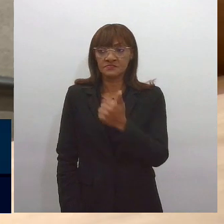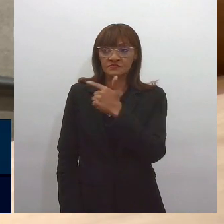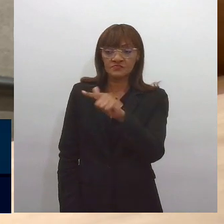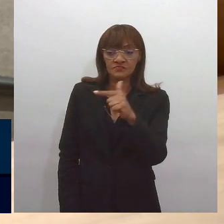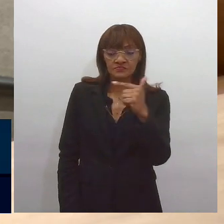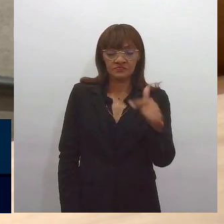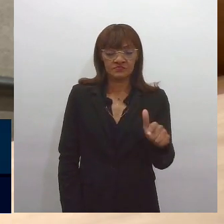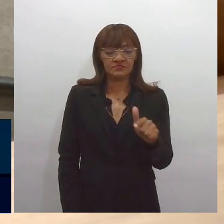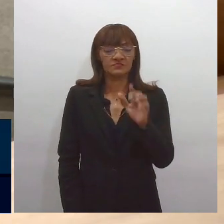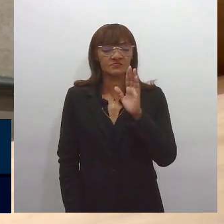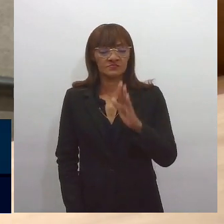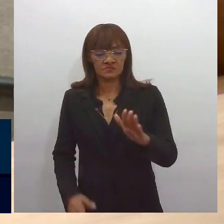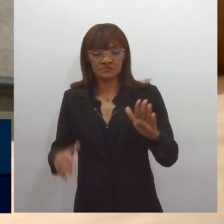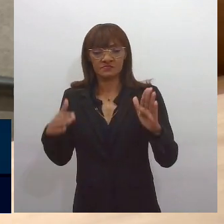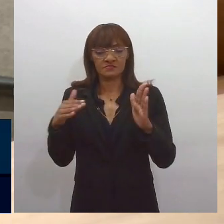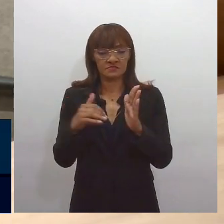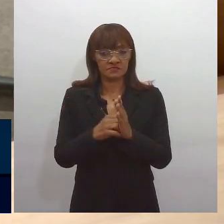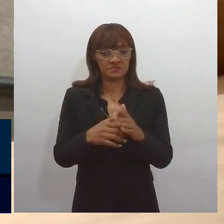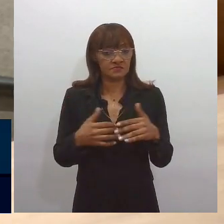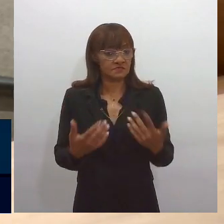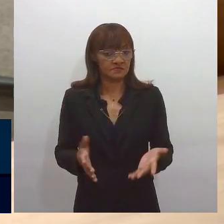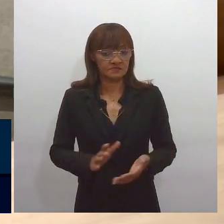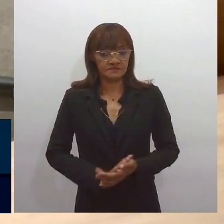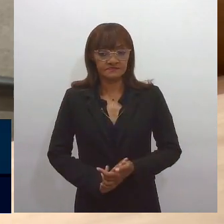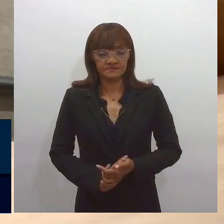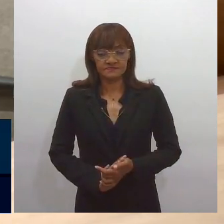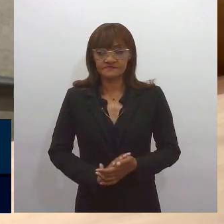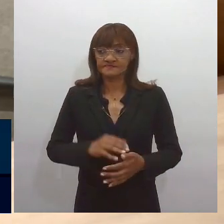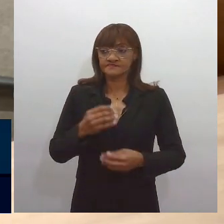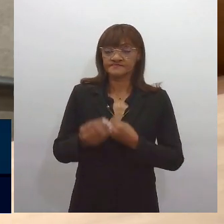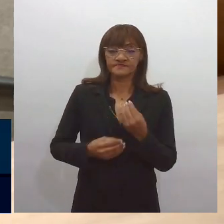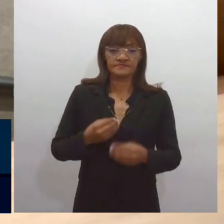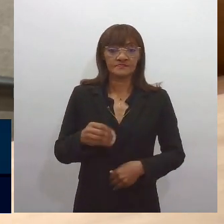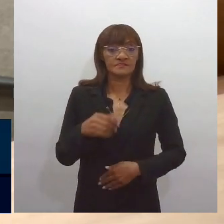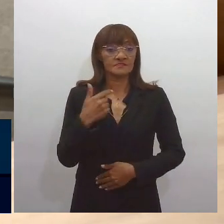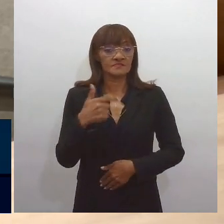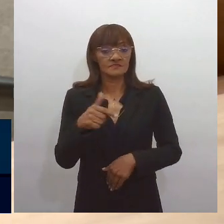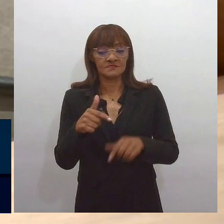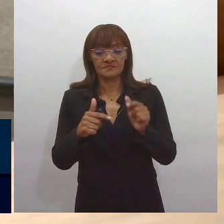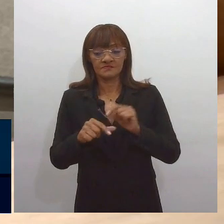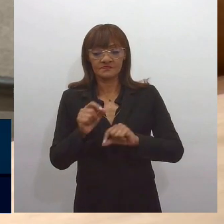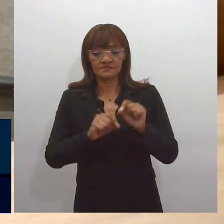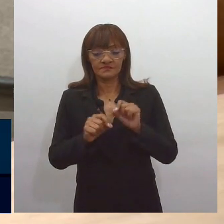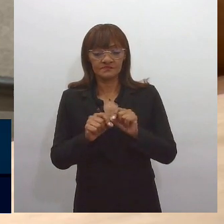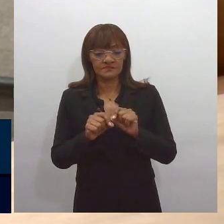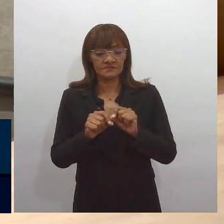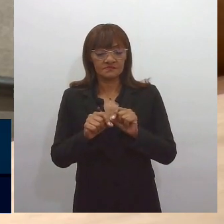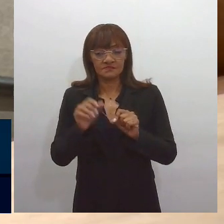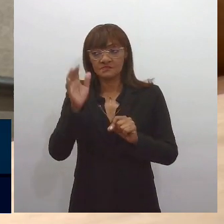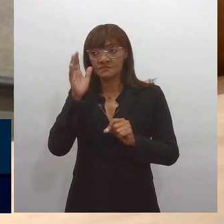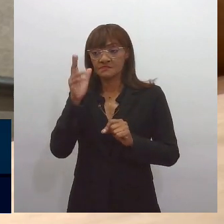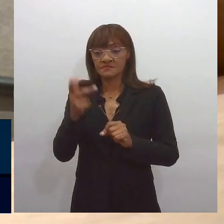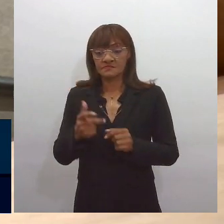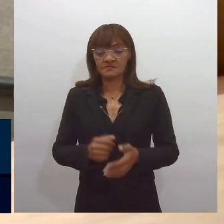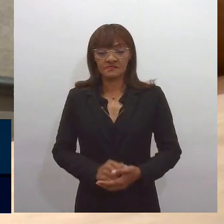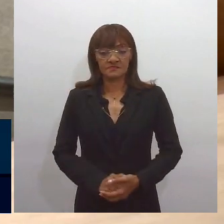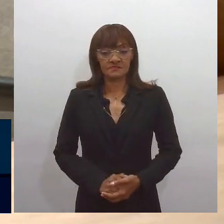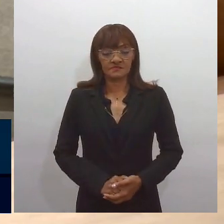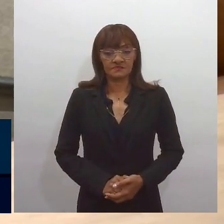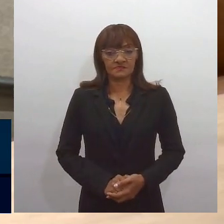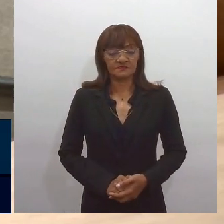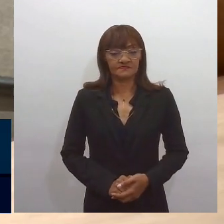é que o denit trabalha quando há uma reinera de acidentes na rodovia Outro ponto que eu não poderia deixar